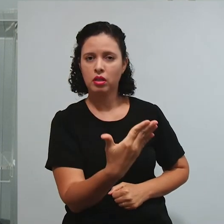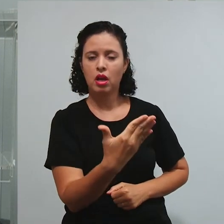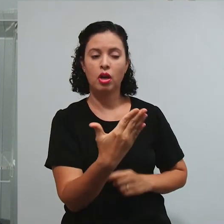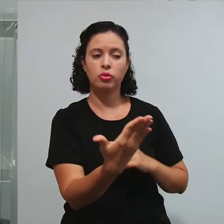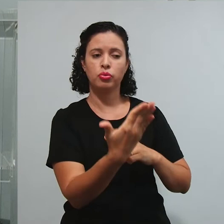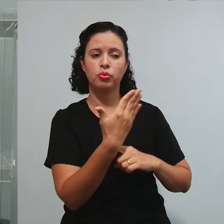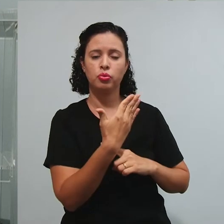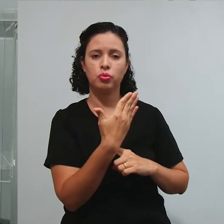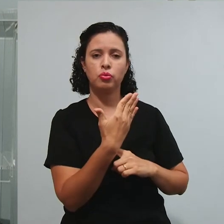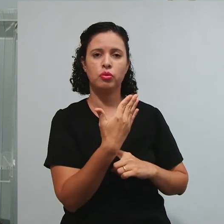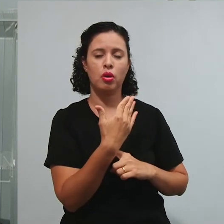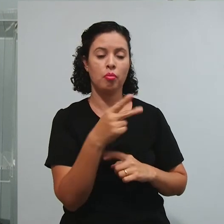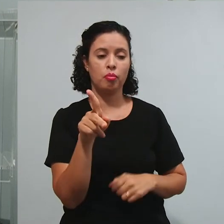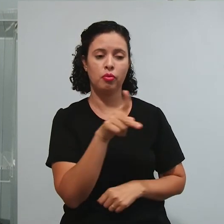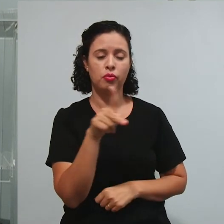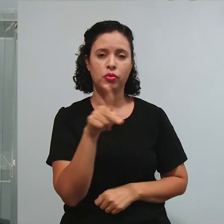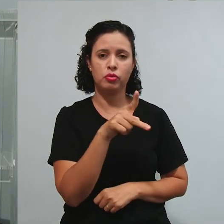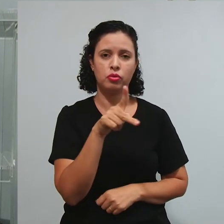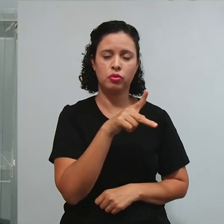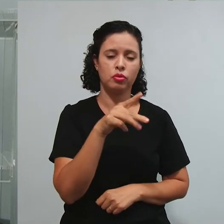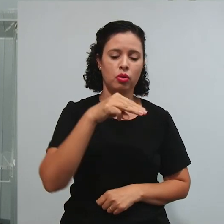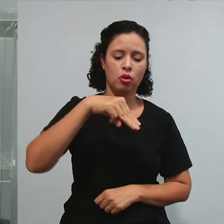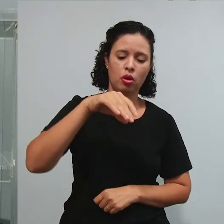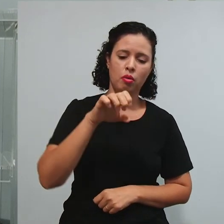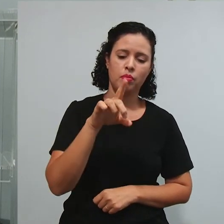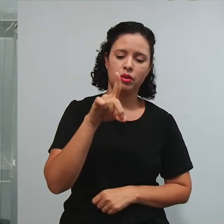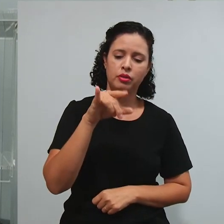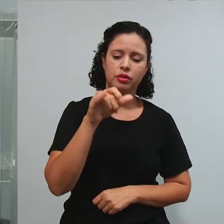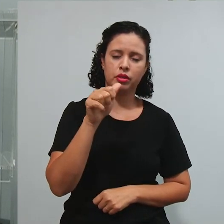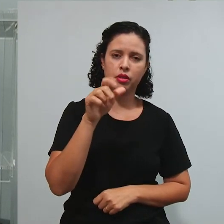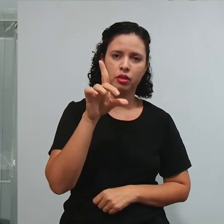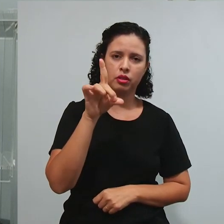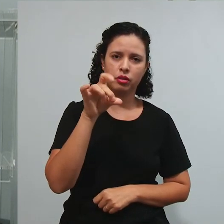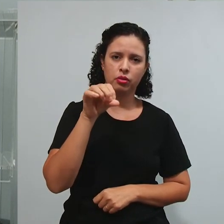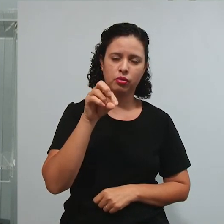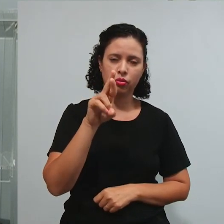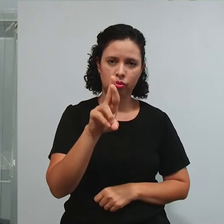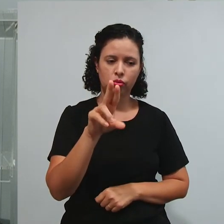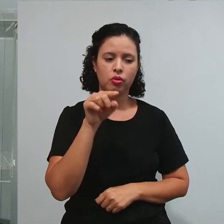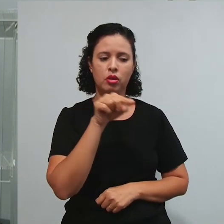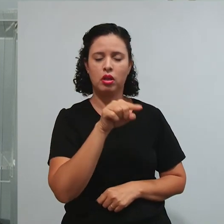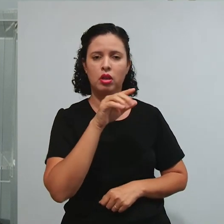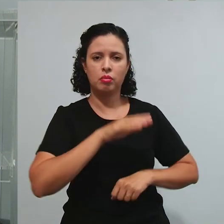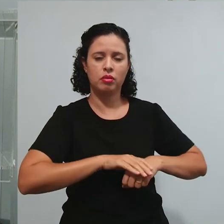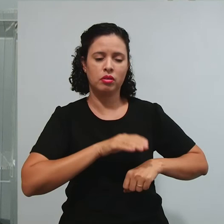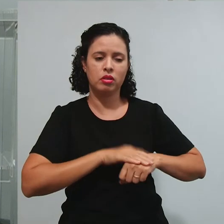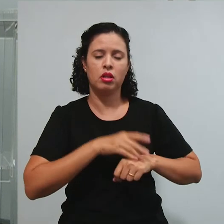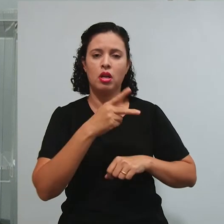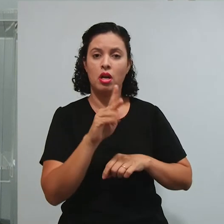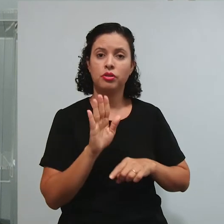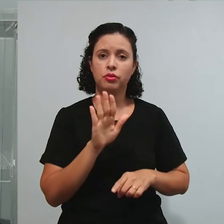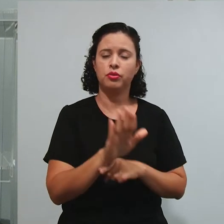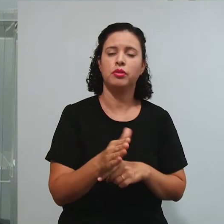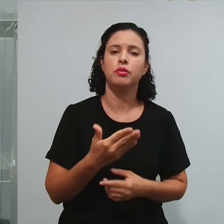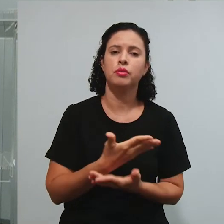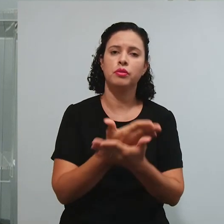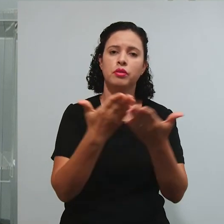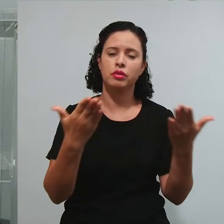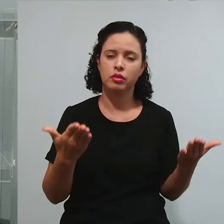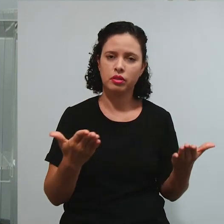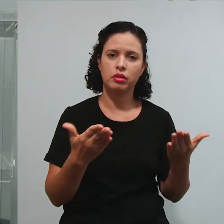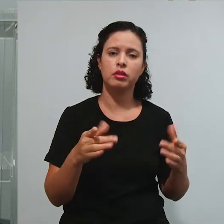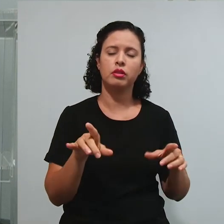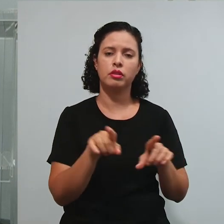mediadores. Lembrem sempre que eles estão aí para ajudar vocês na da melhor forma.